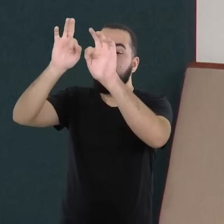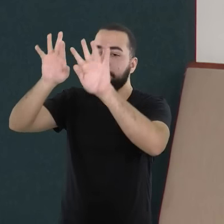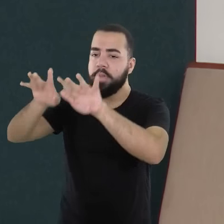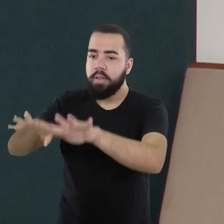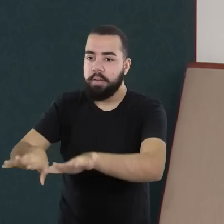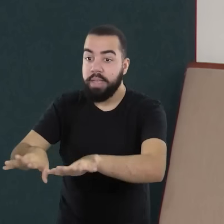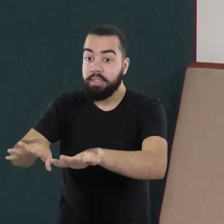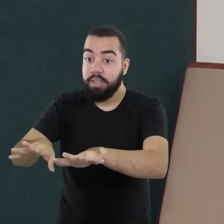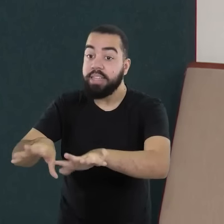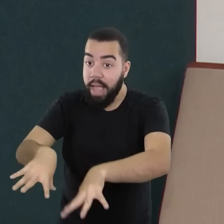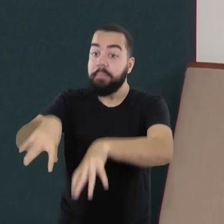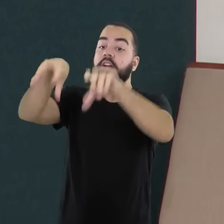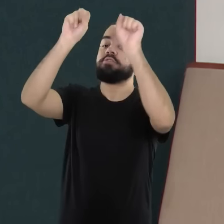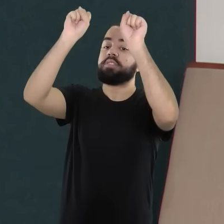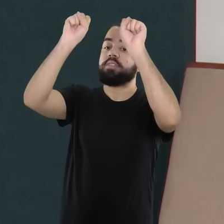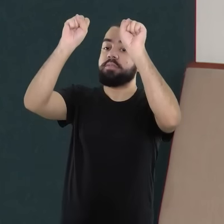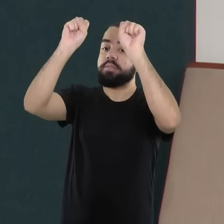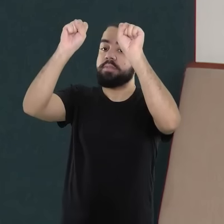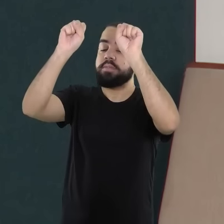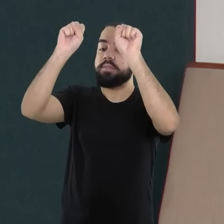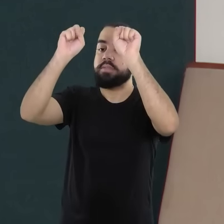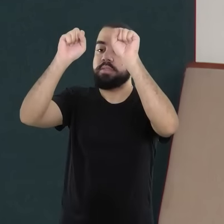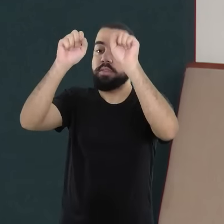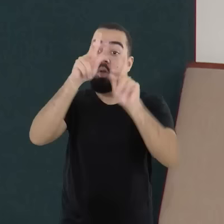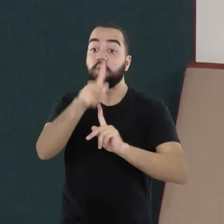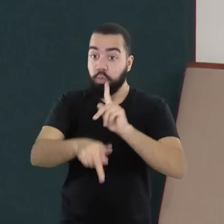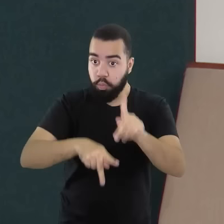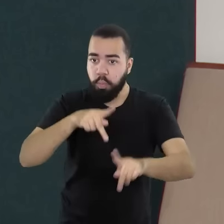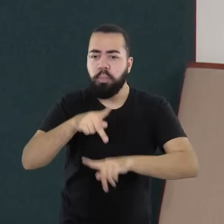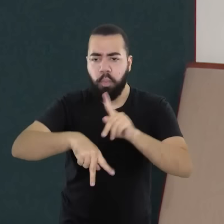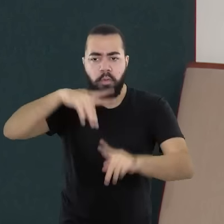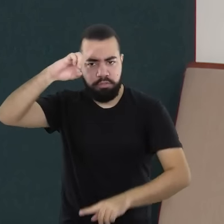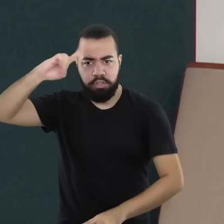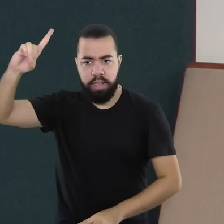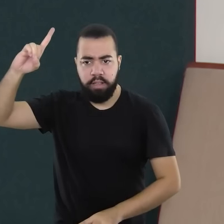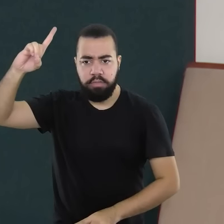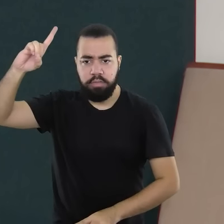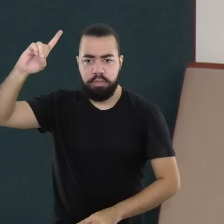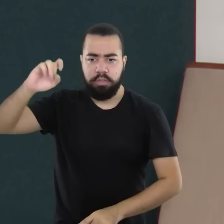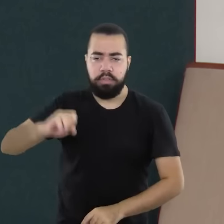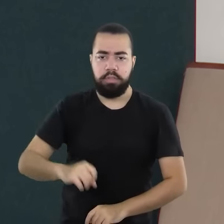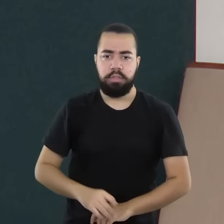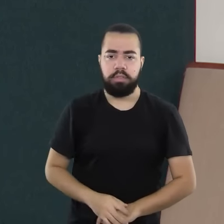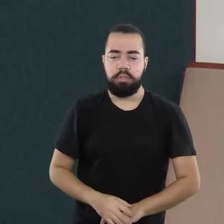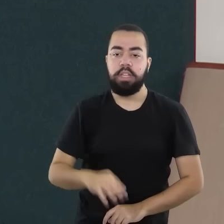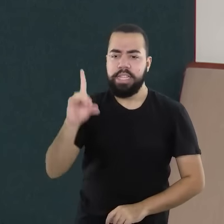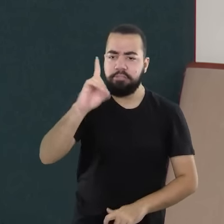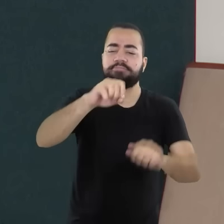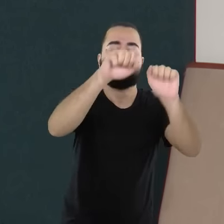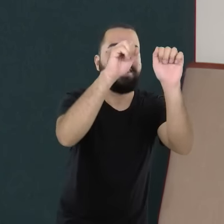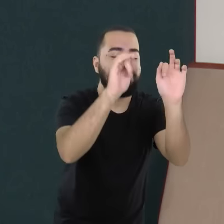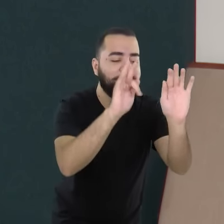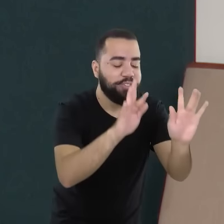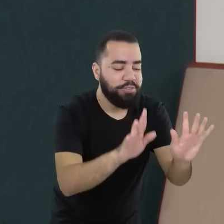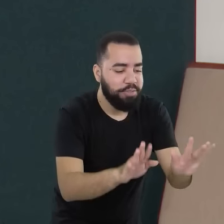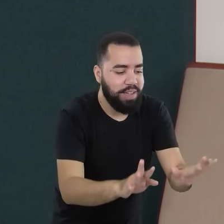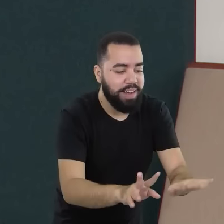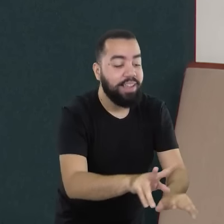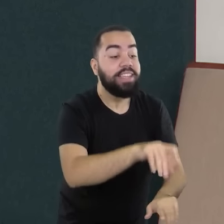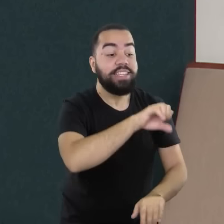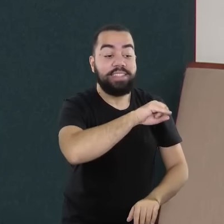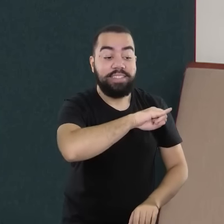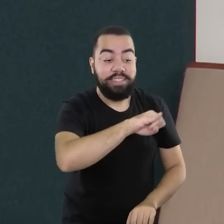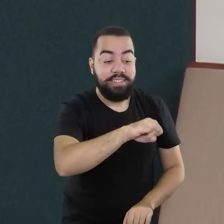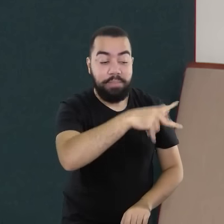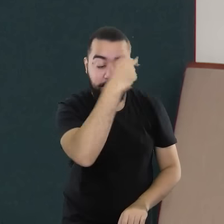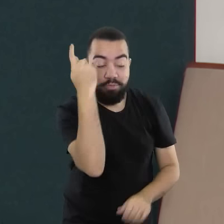maldições. Do povo da aliança. abençoarei os que te abençoarem.